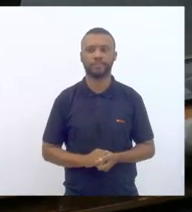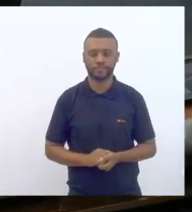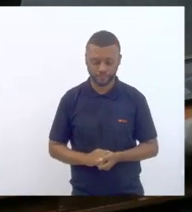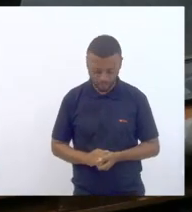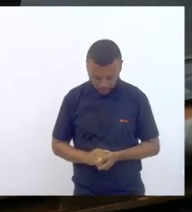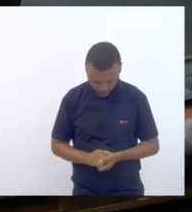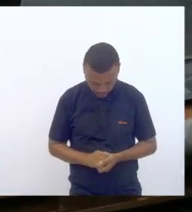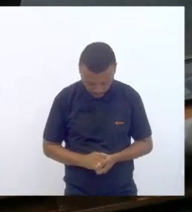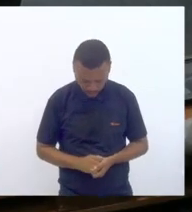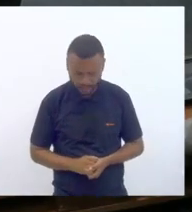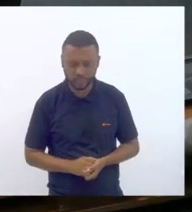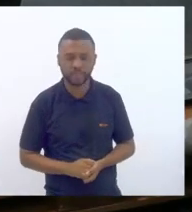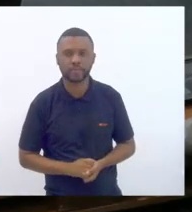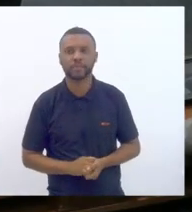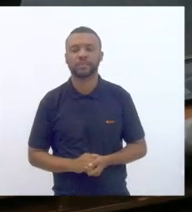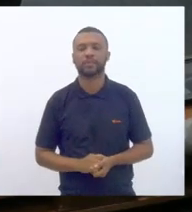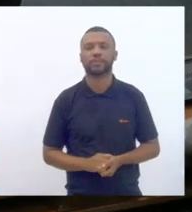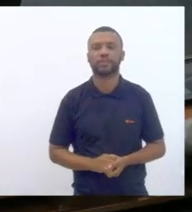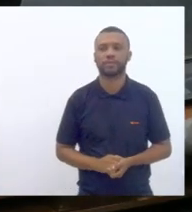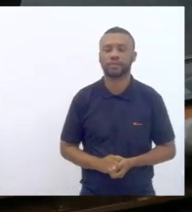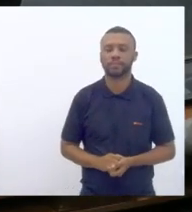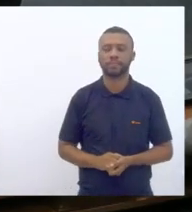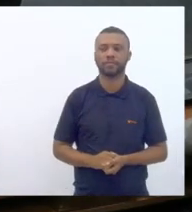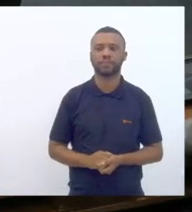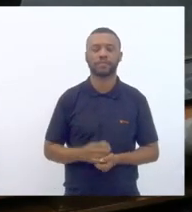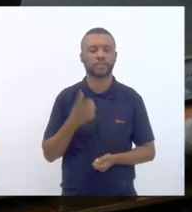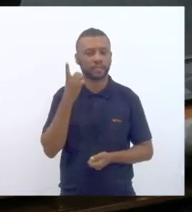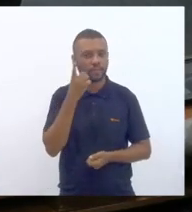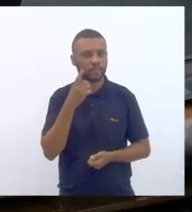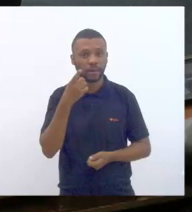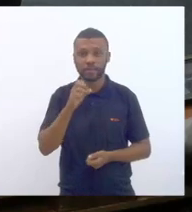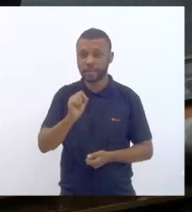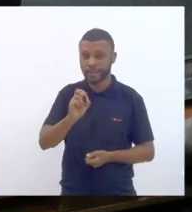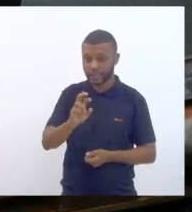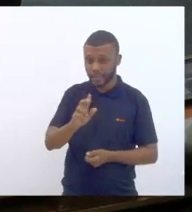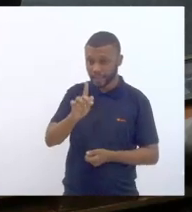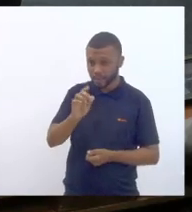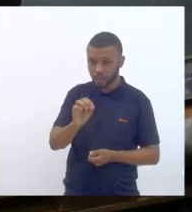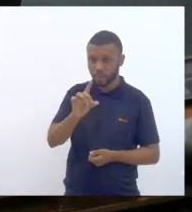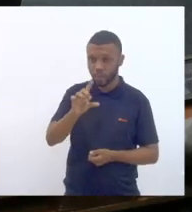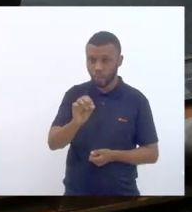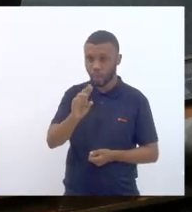Braço. Onde é que eu estou aqui agora? Vamos lá. Deputado Sérgio Loubach.